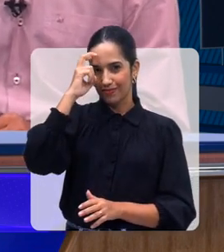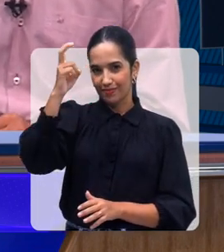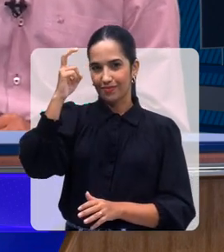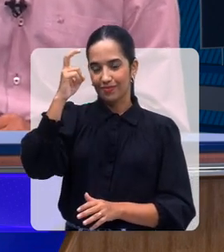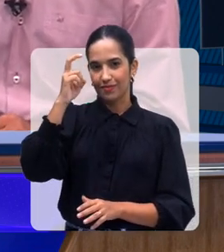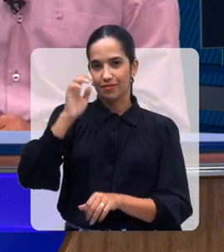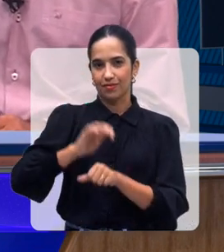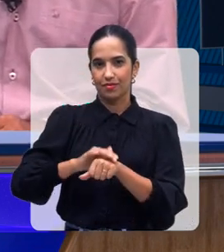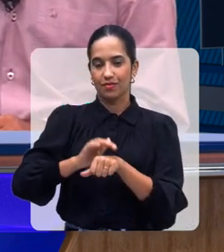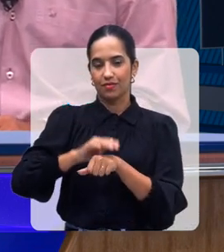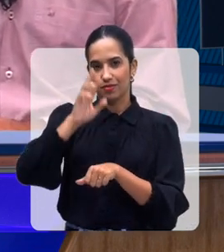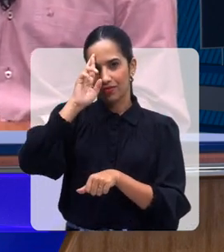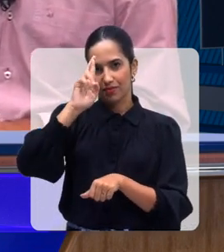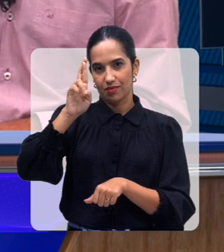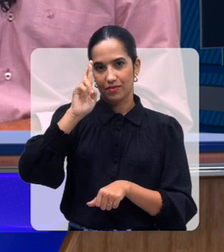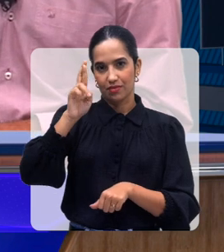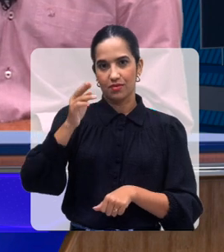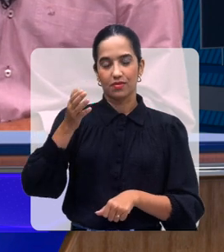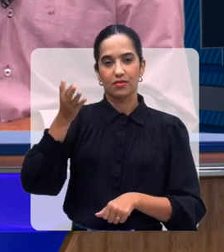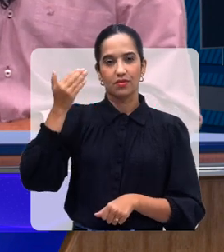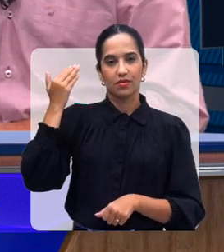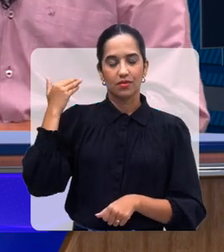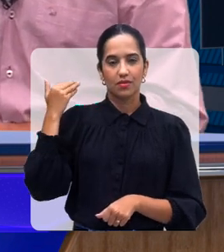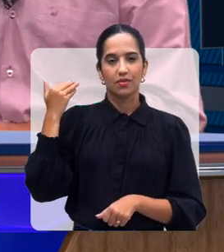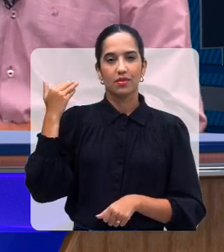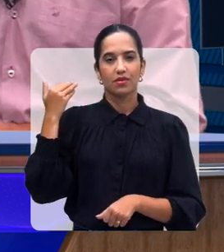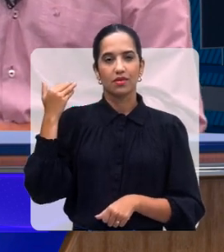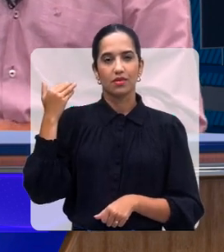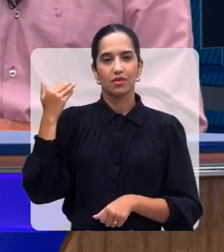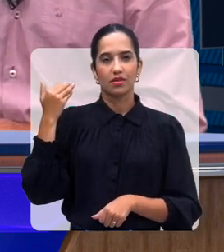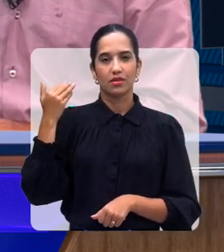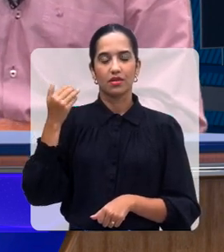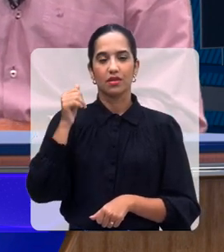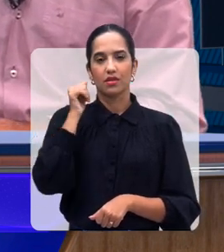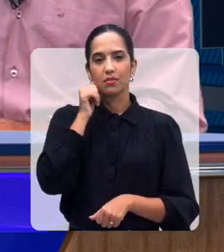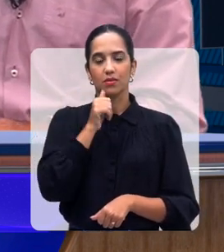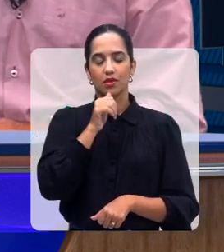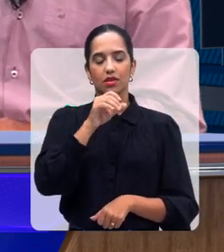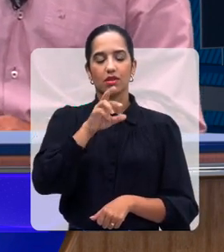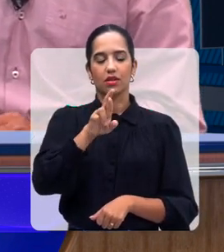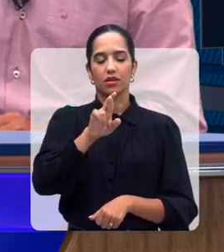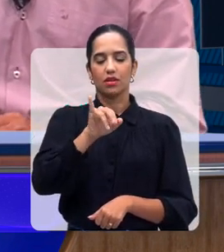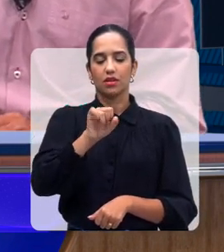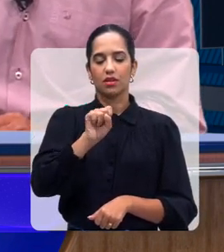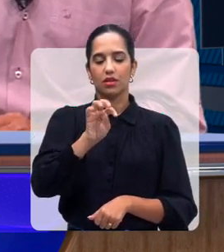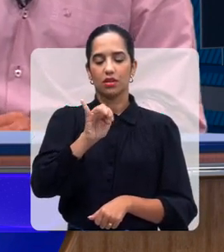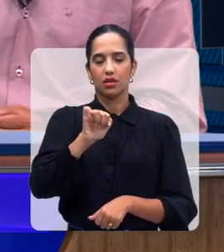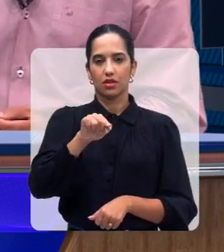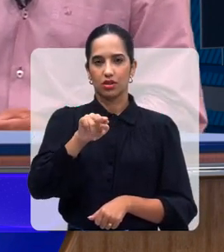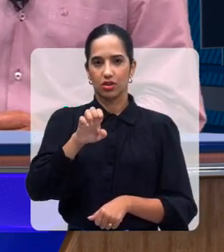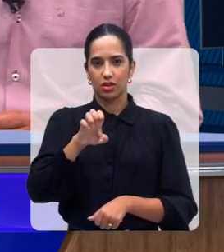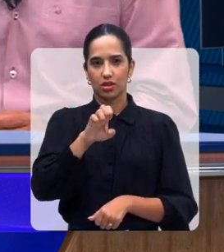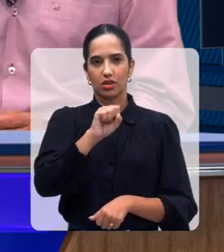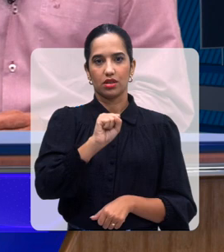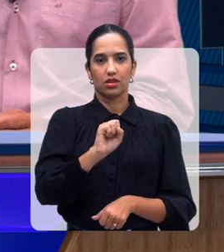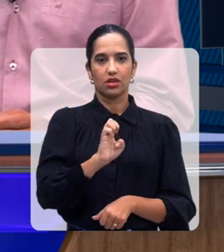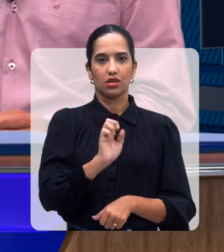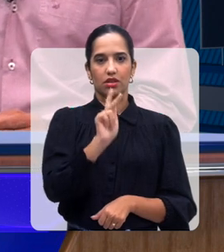da direção, no caso, no tempo aqui, que era a nossa diretora Cristiane Sekef, né?